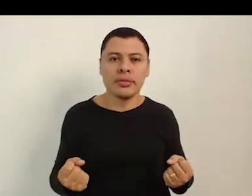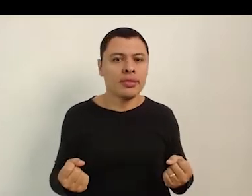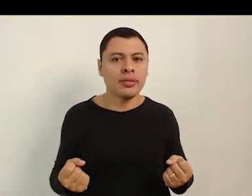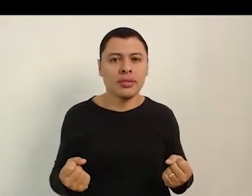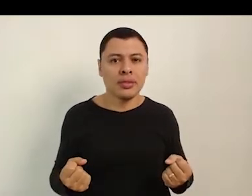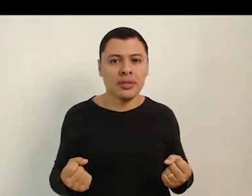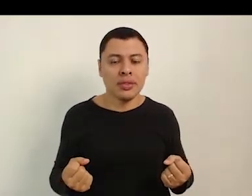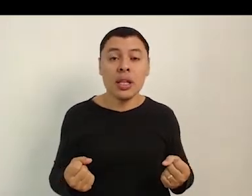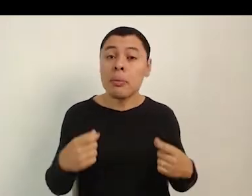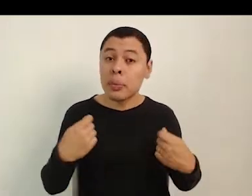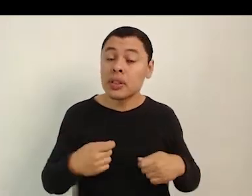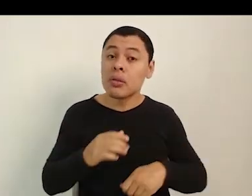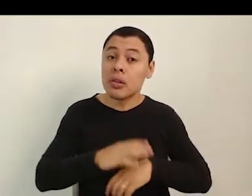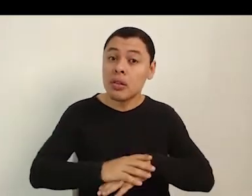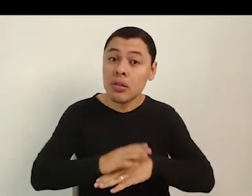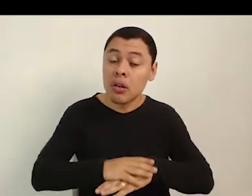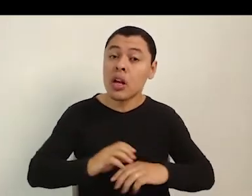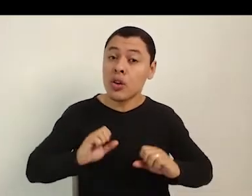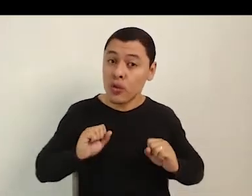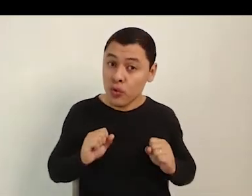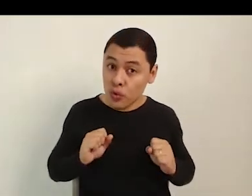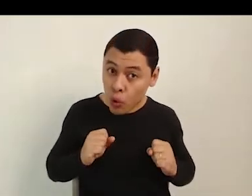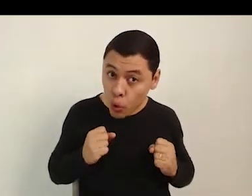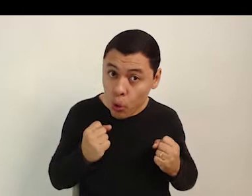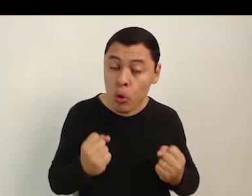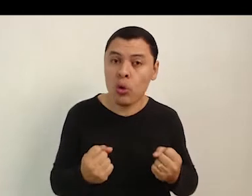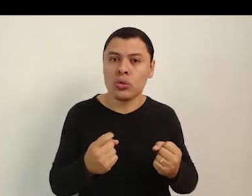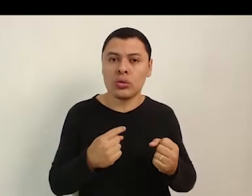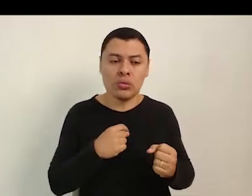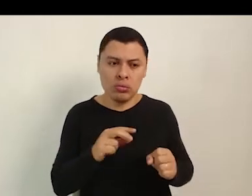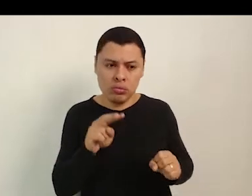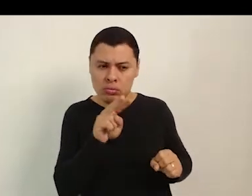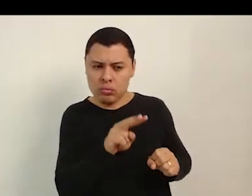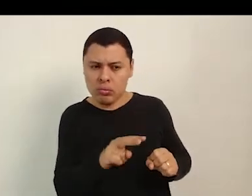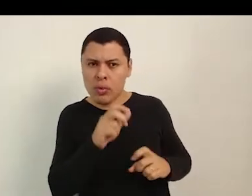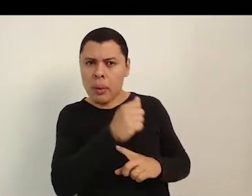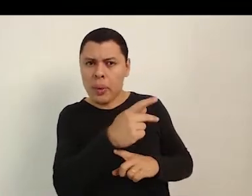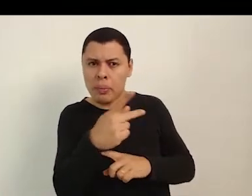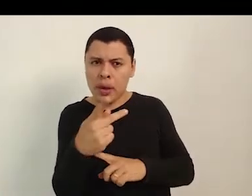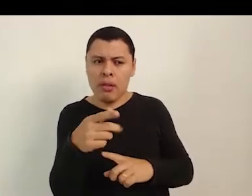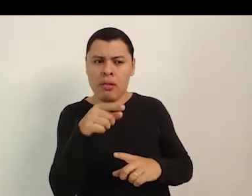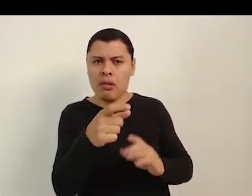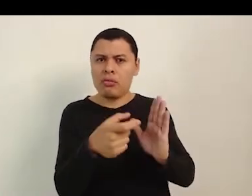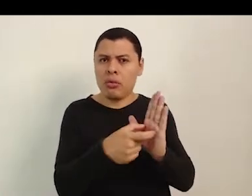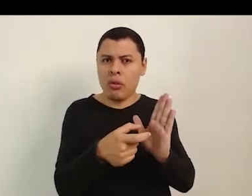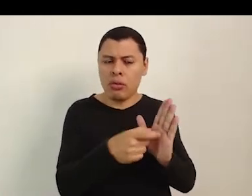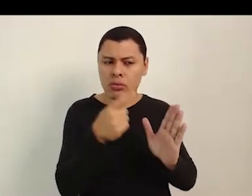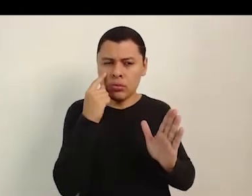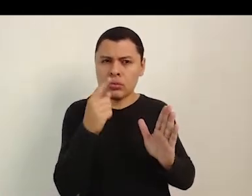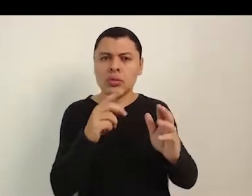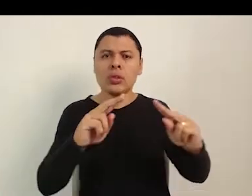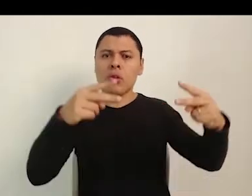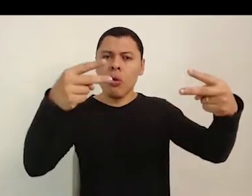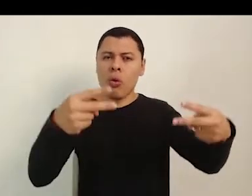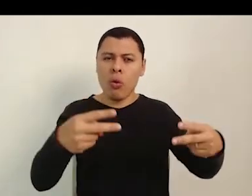é esforço, vamos dizer assim, da parte de olhar aquela aplicação, de olhar aquele código com mais carinho e fazer